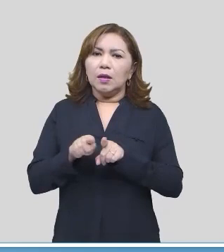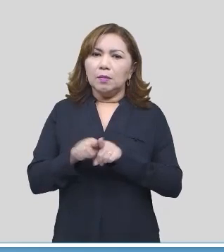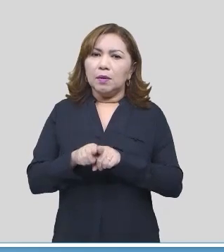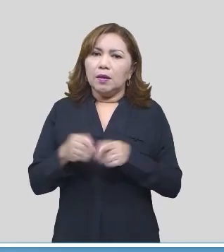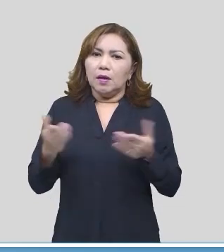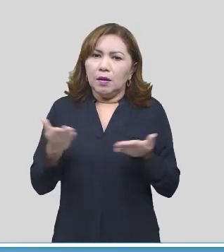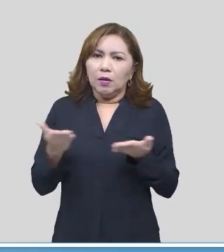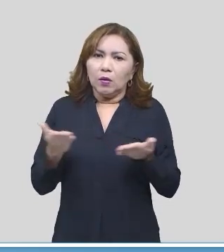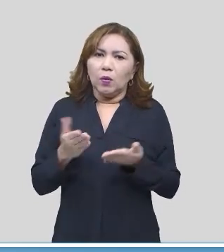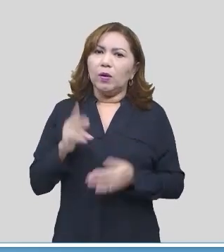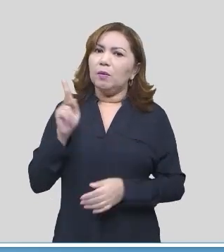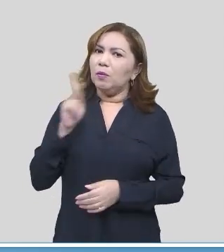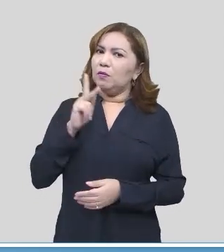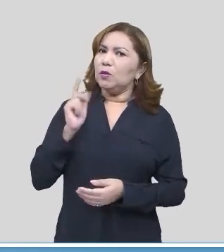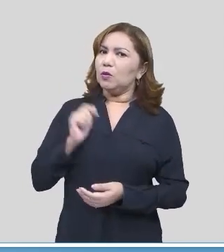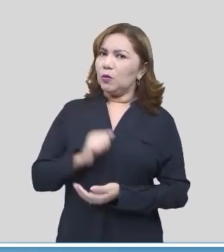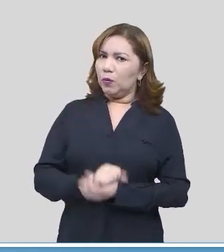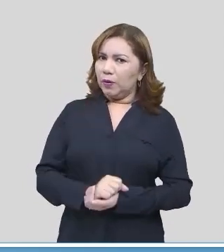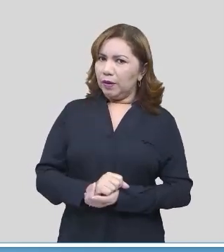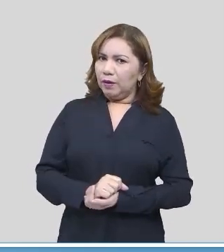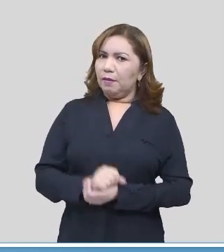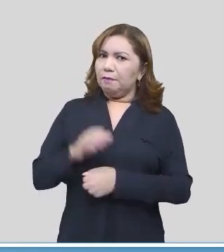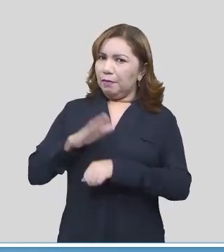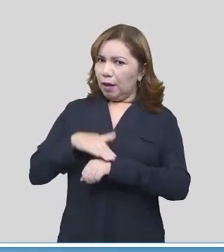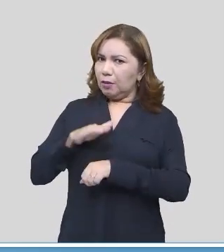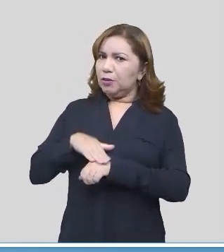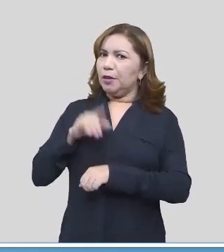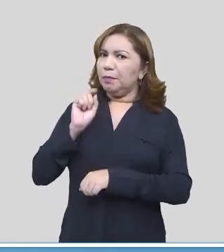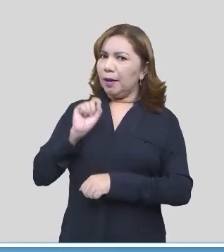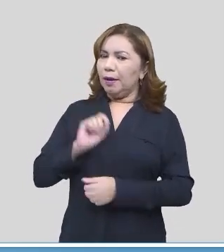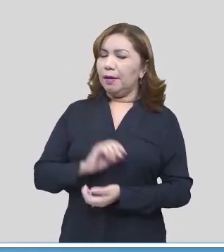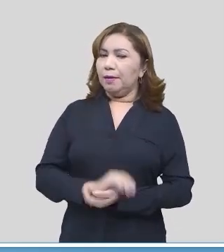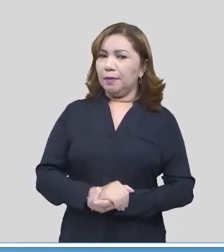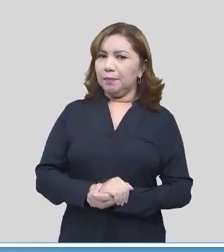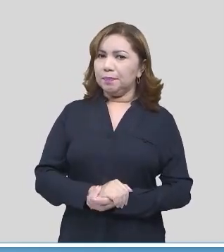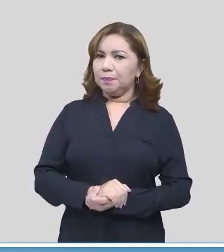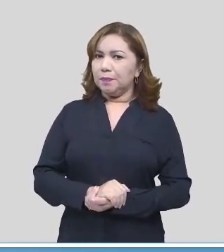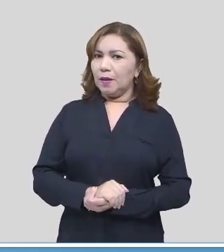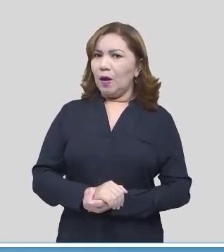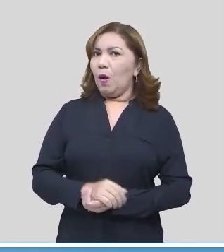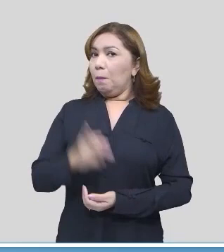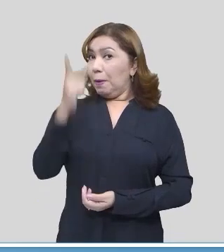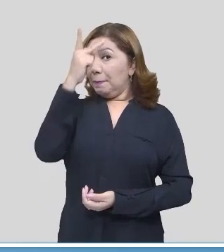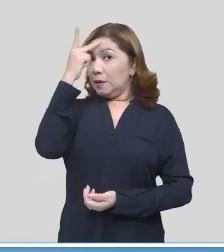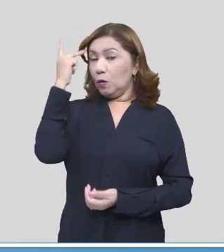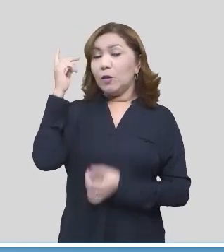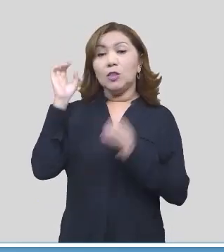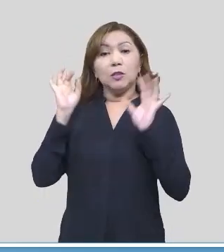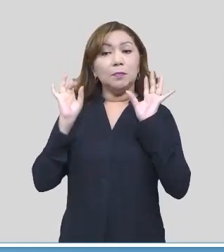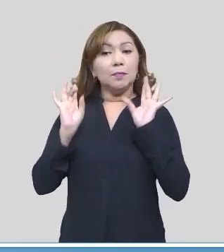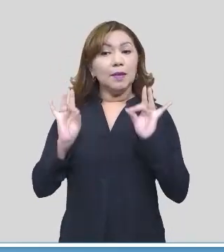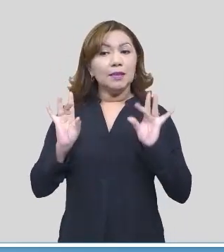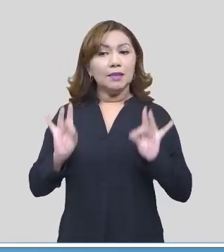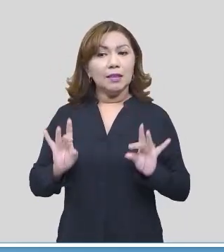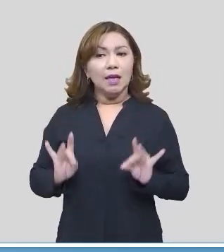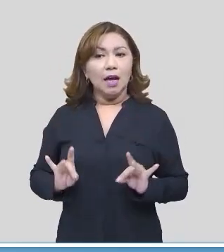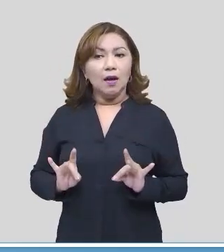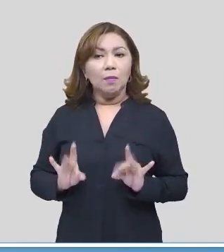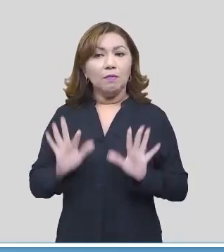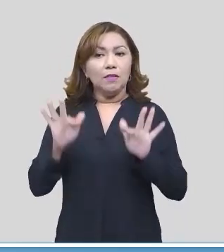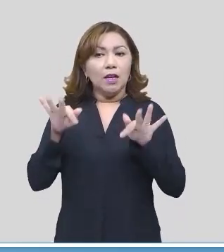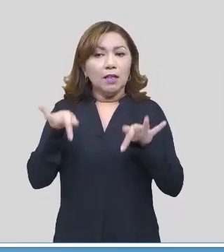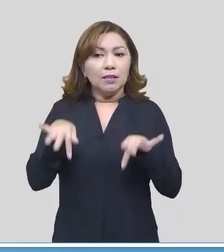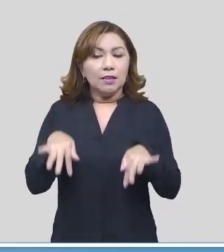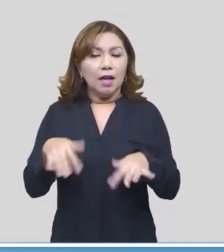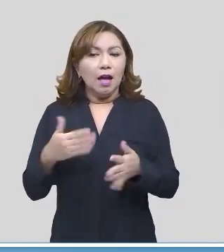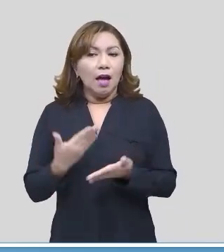agora a professora vai chamar uma pessoa muito especial para concluir também a aula